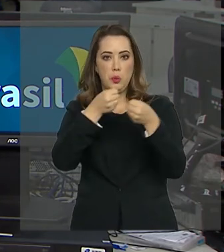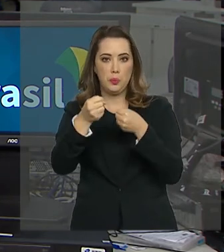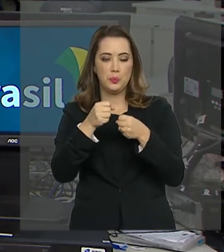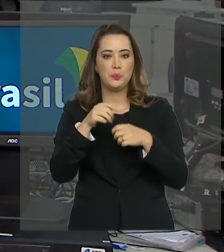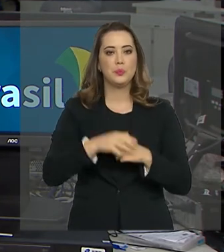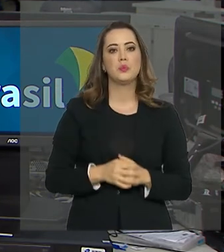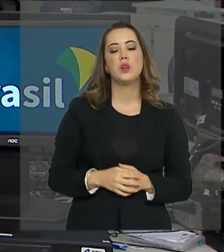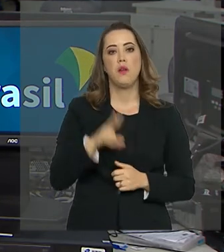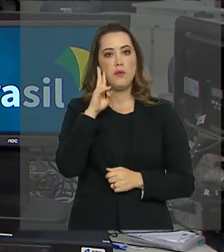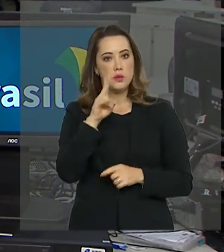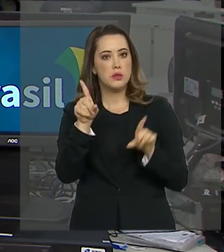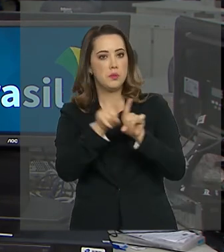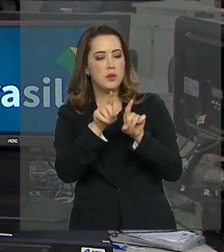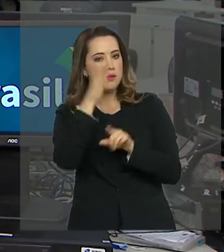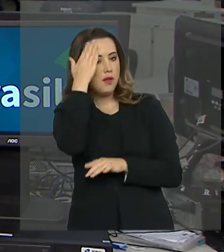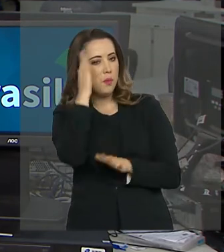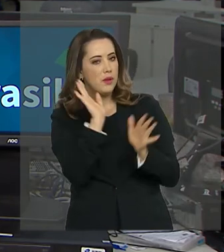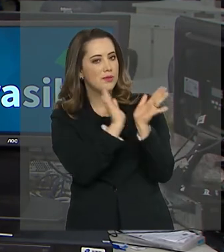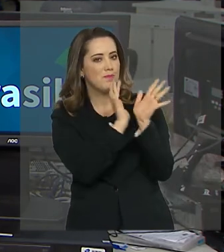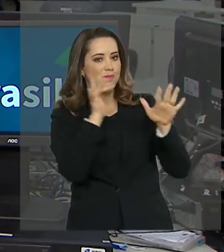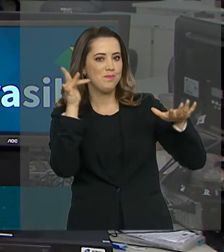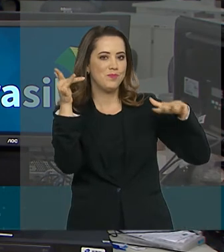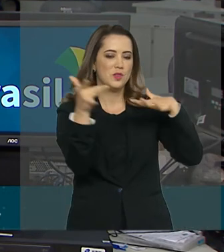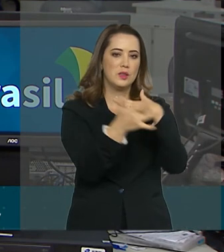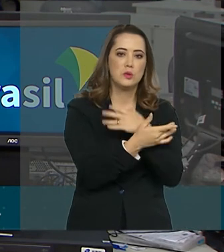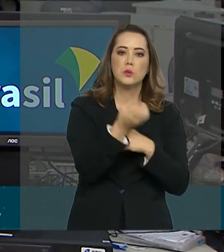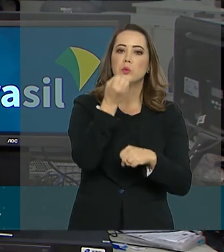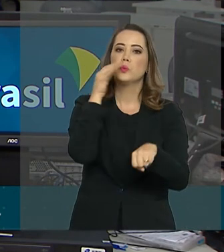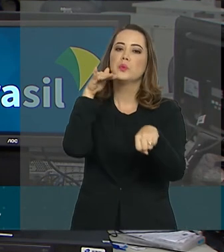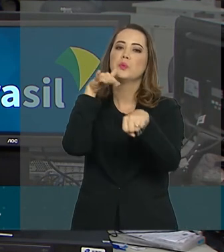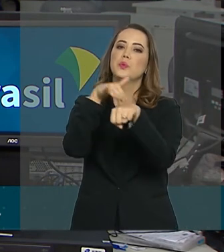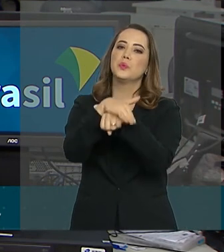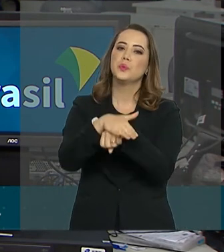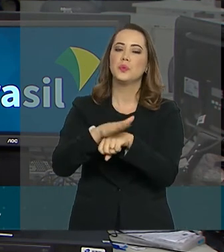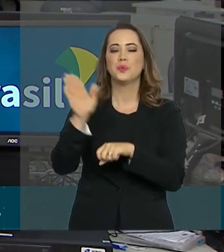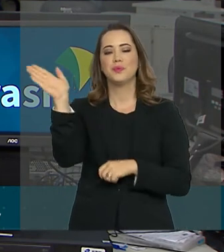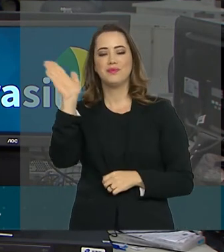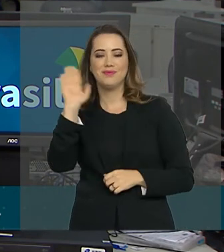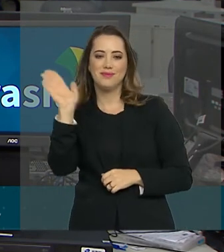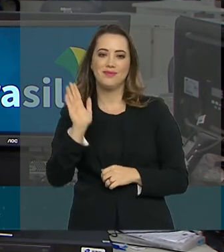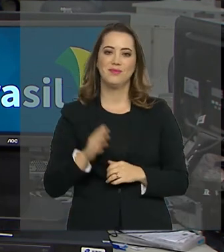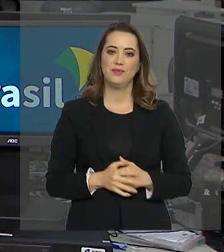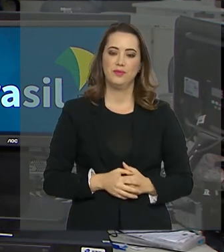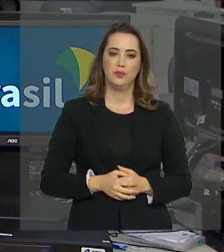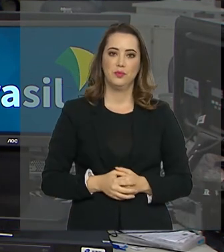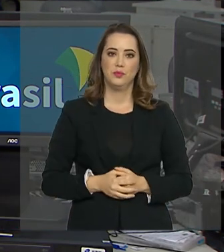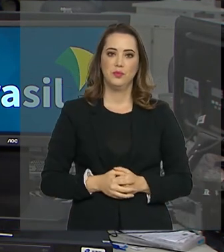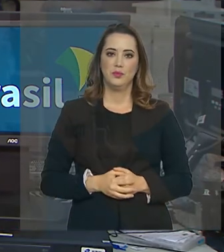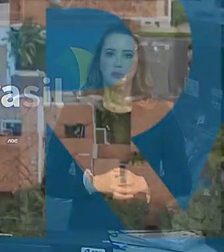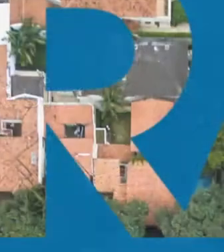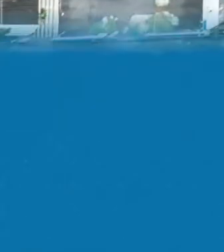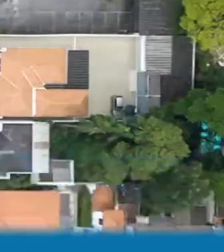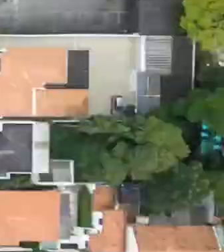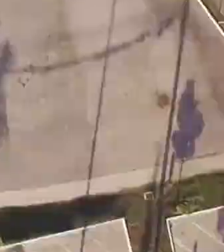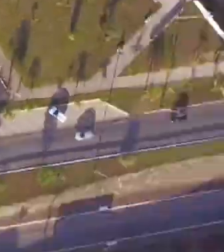Repórter Brasil. Você também continua bem informado pelas nossas redes sociais. Uma boa noite e até mais.